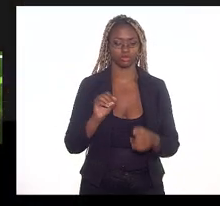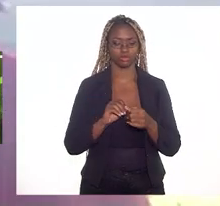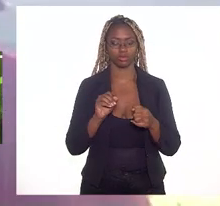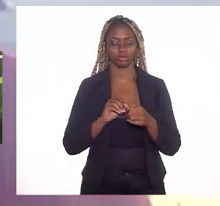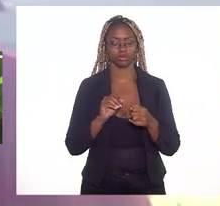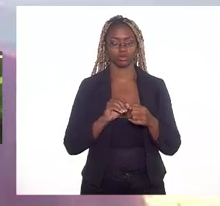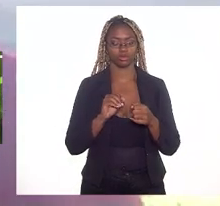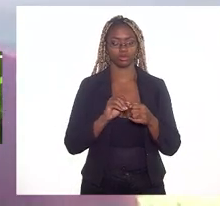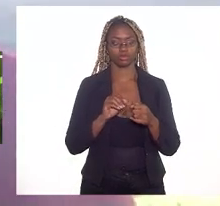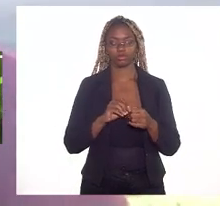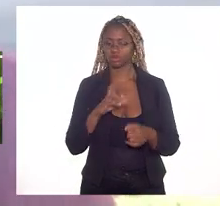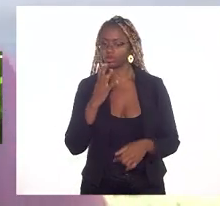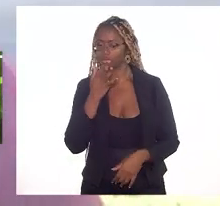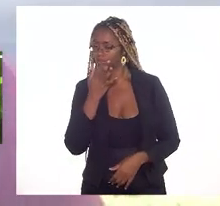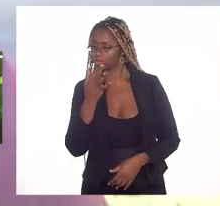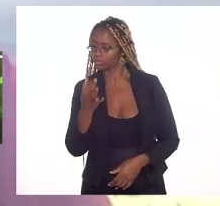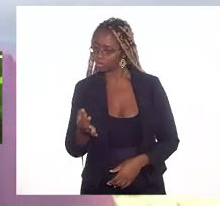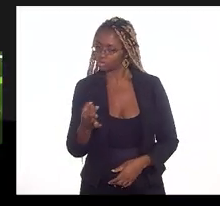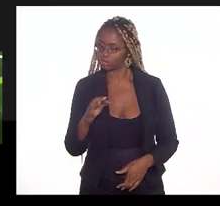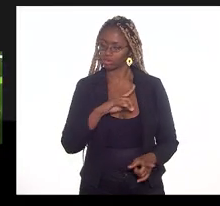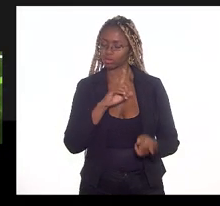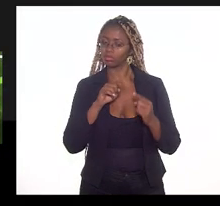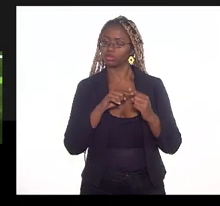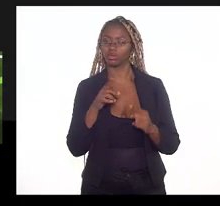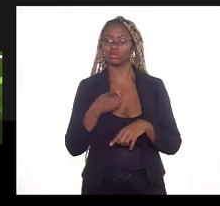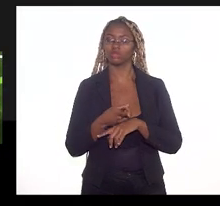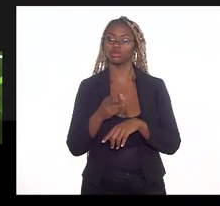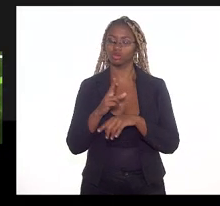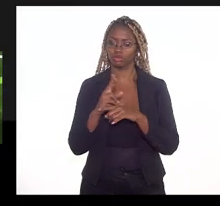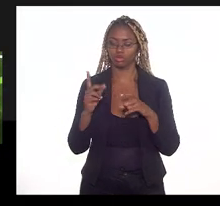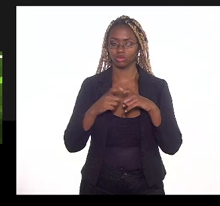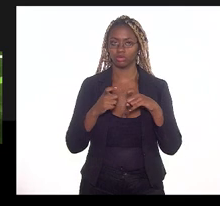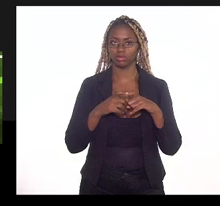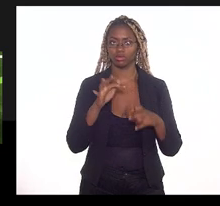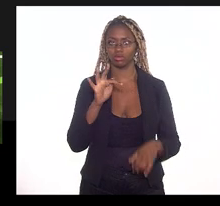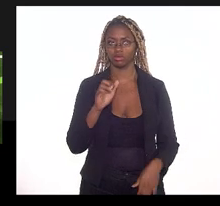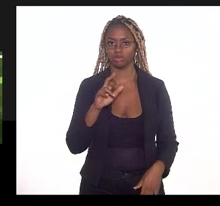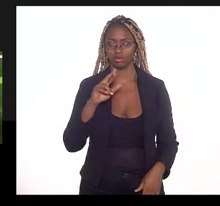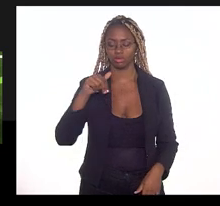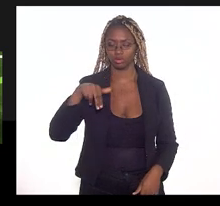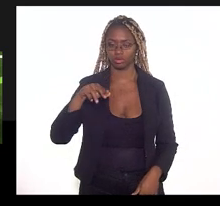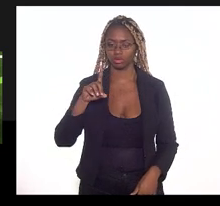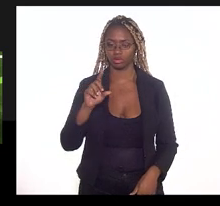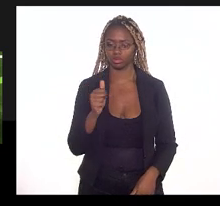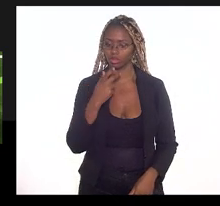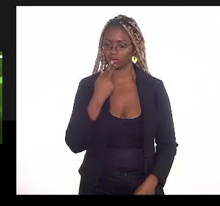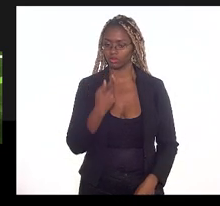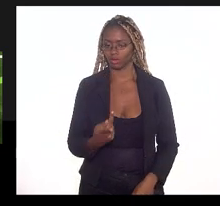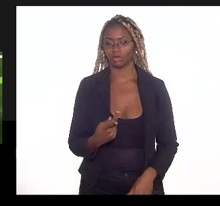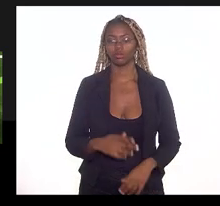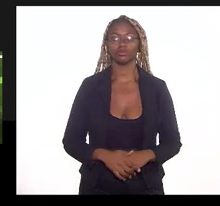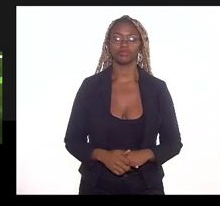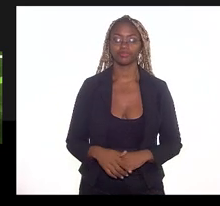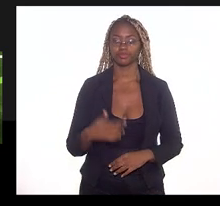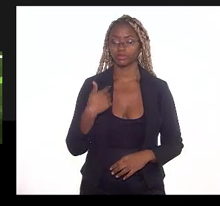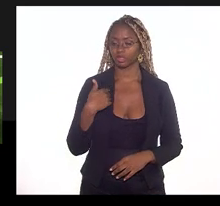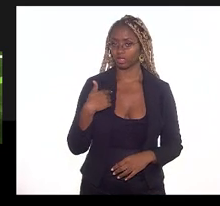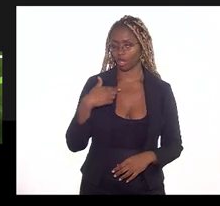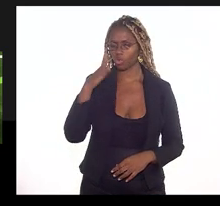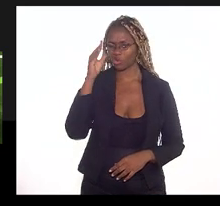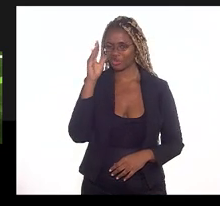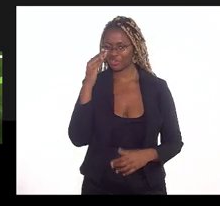fazer uma ponderação um pouco na linha do que a doutora Fernanda colocou, que, curiosamente, eu recebi